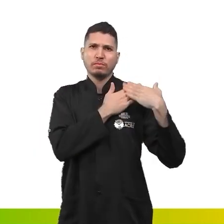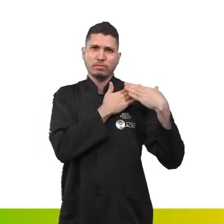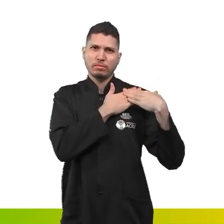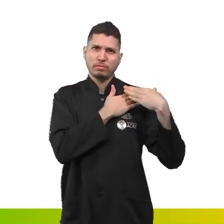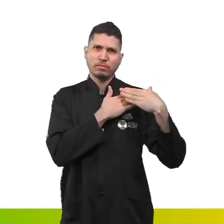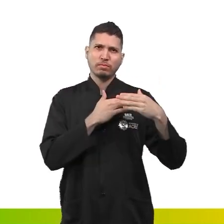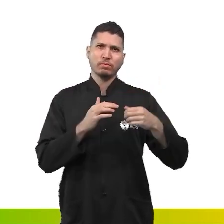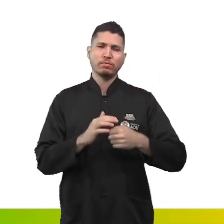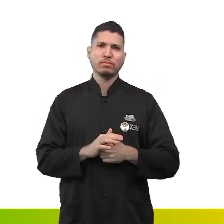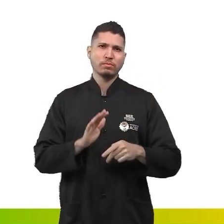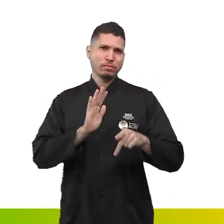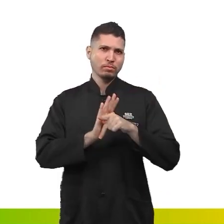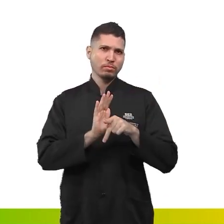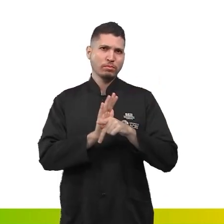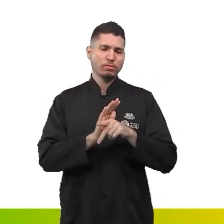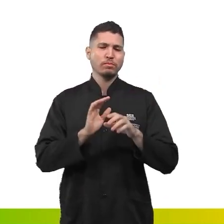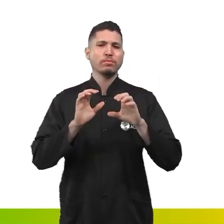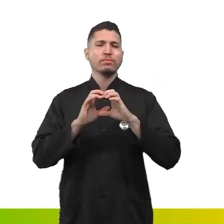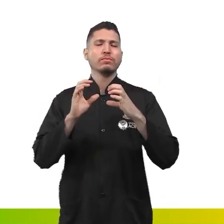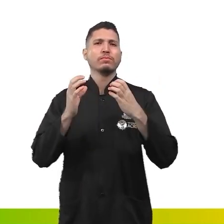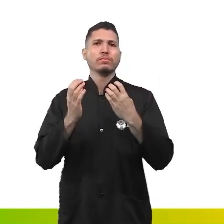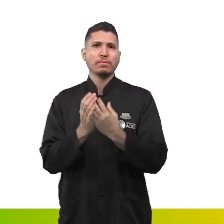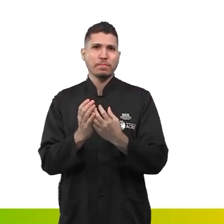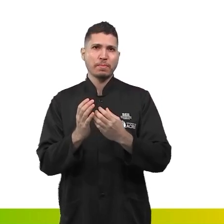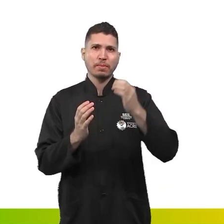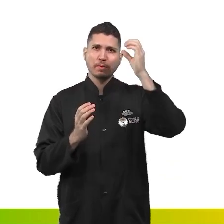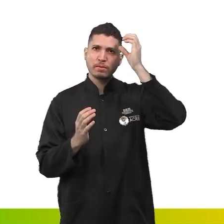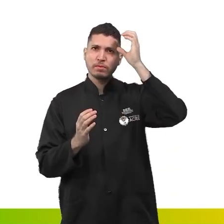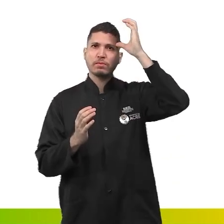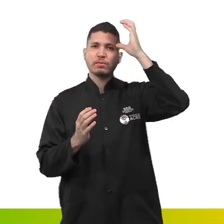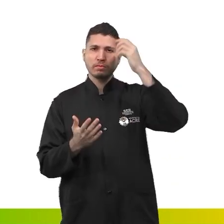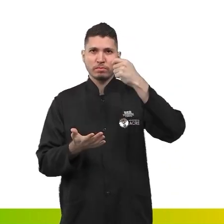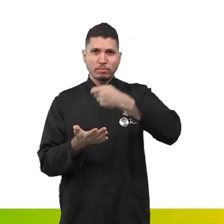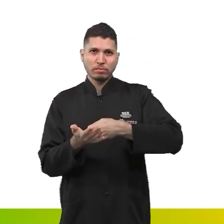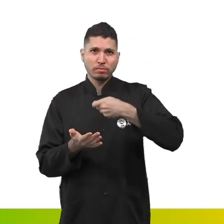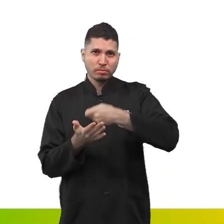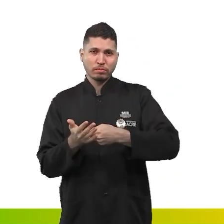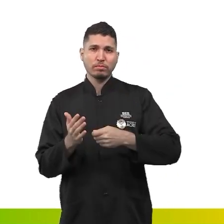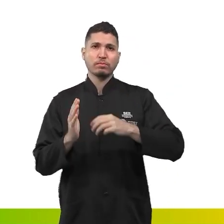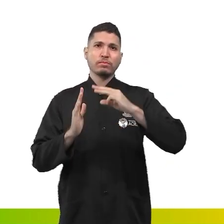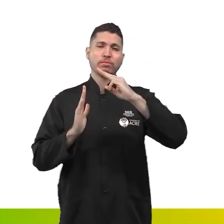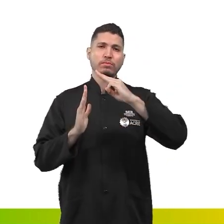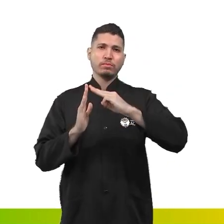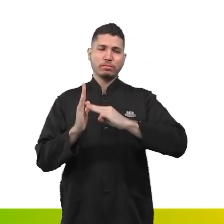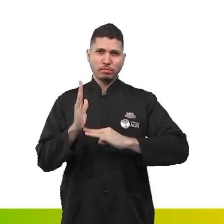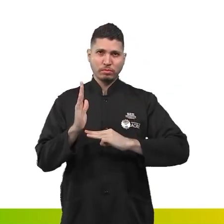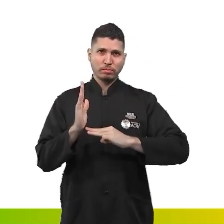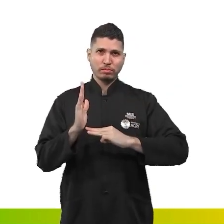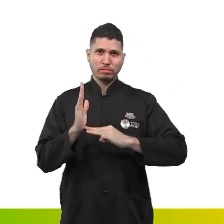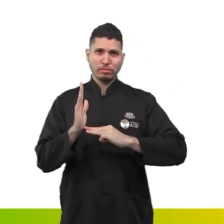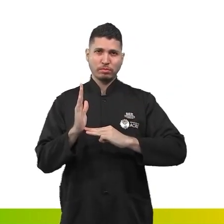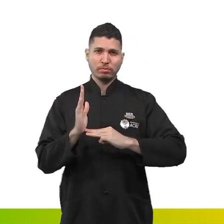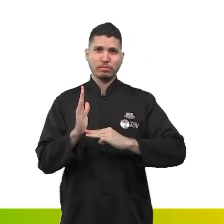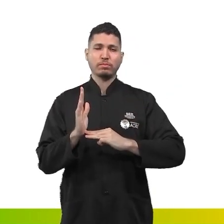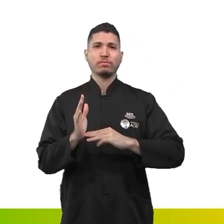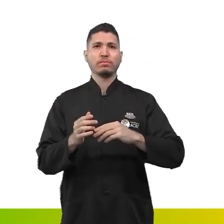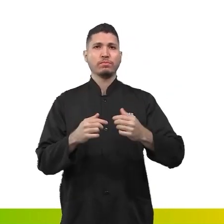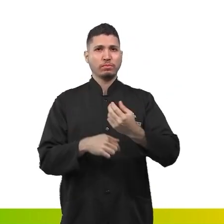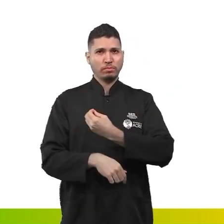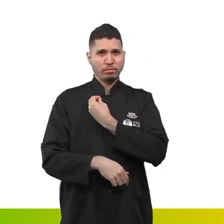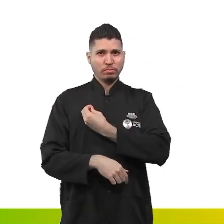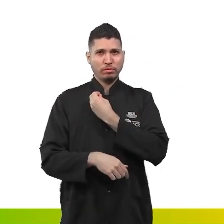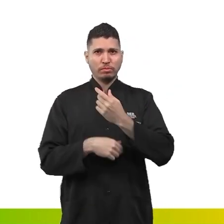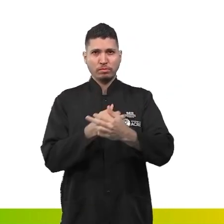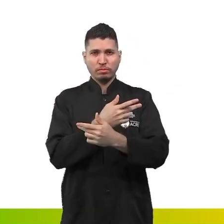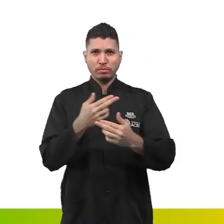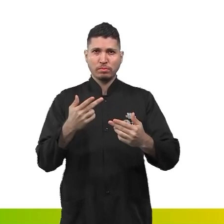pessoal e comunitária, o conhecimento rigoroso e metódico da vida e das coisas e a compreensão